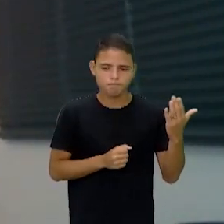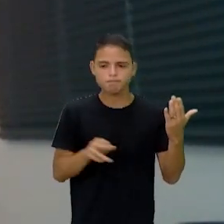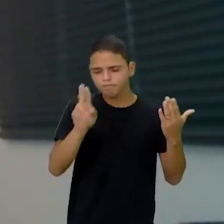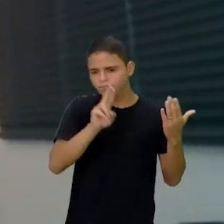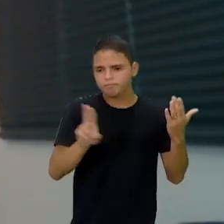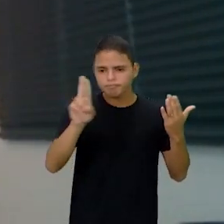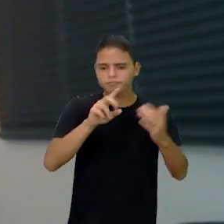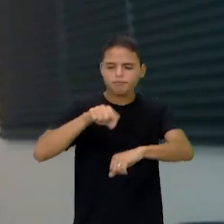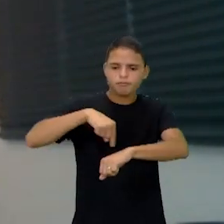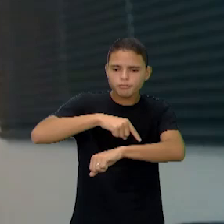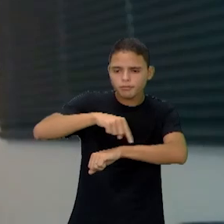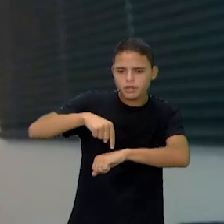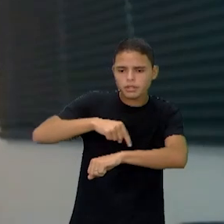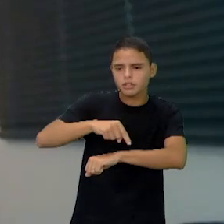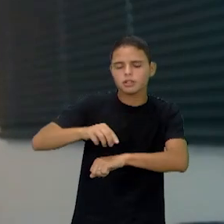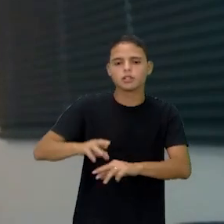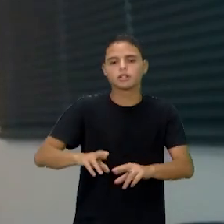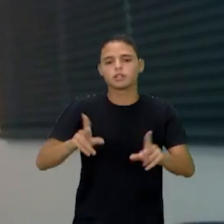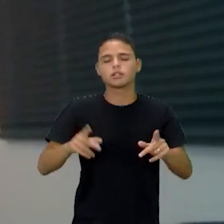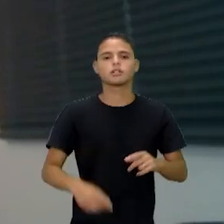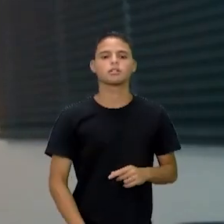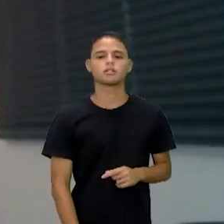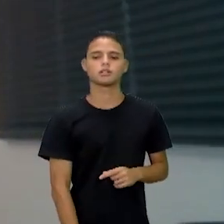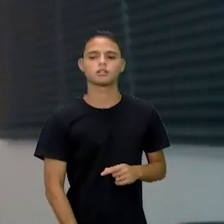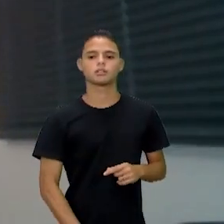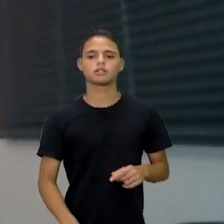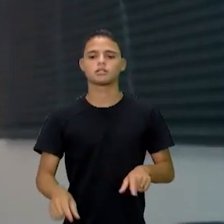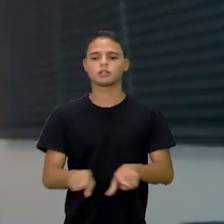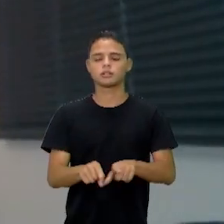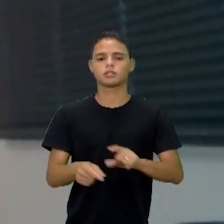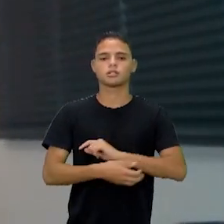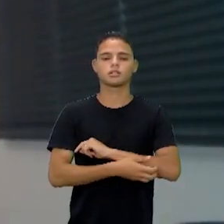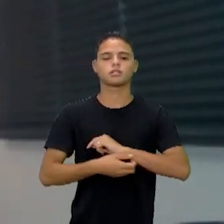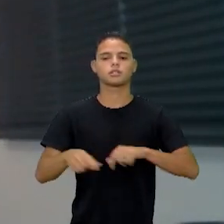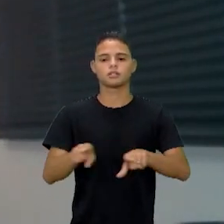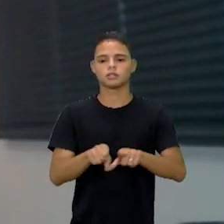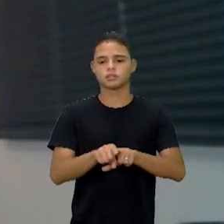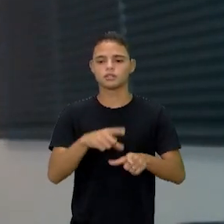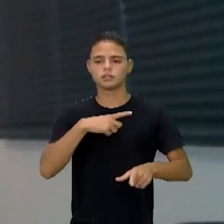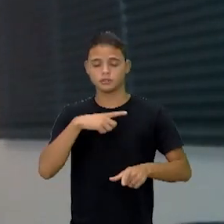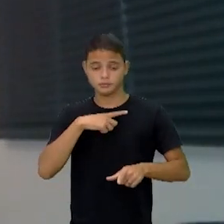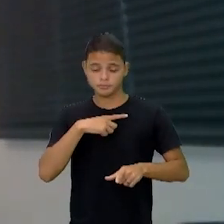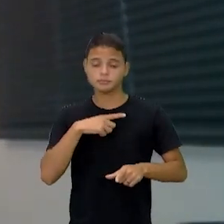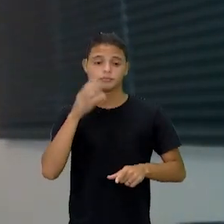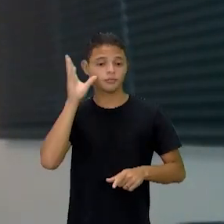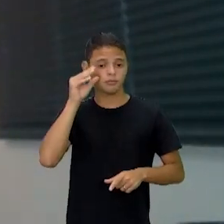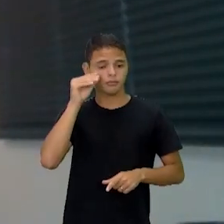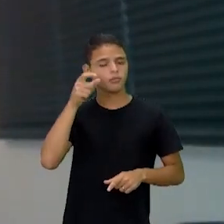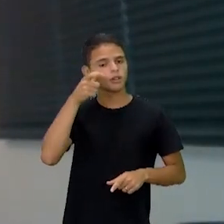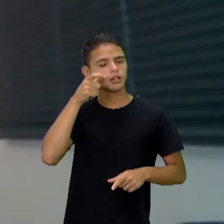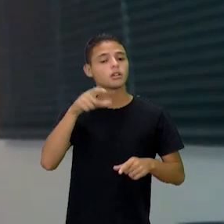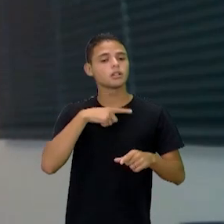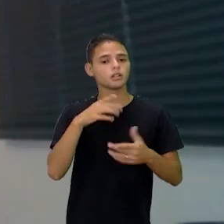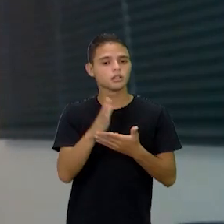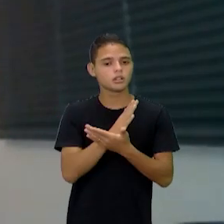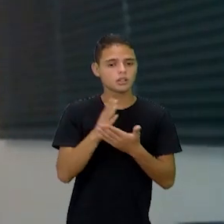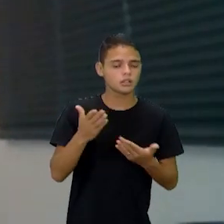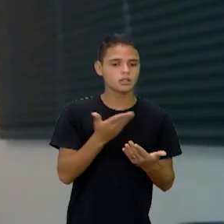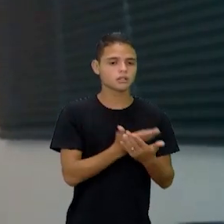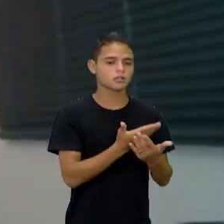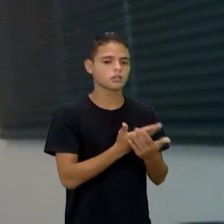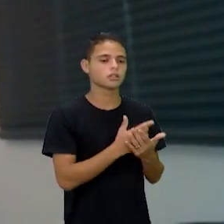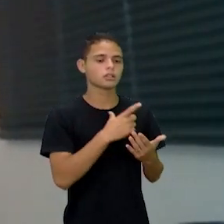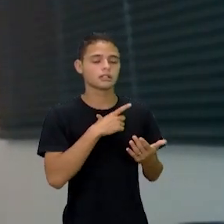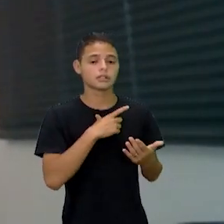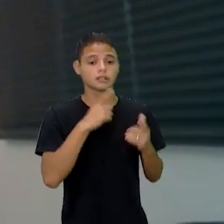de uma maneira efetiva, né, e que seja condizente com seus interesses, mas tem estudante, por exemplo, que vai apresentar